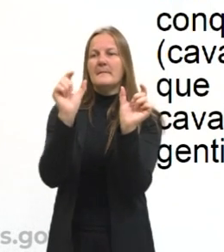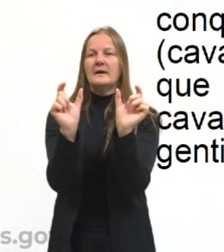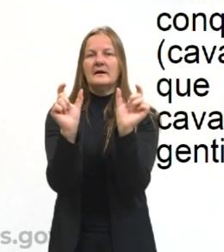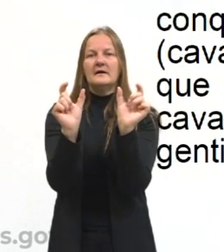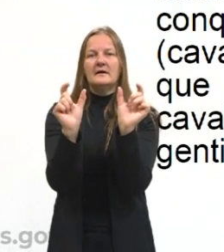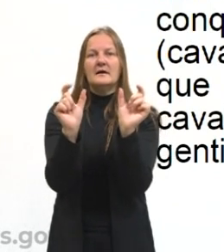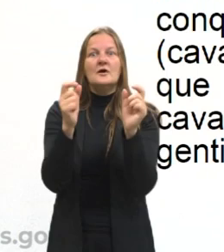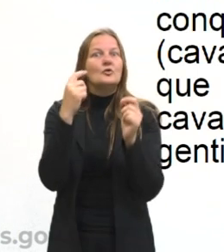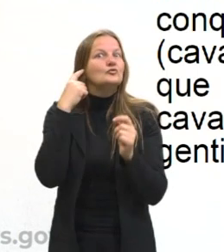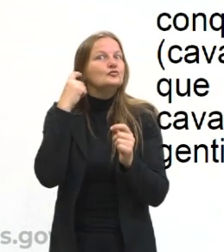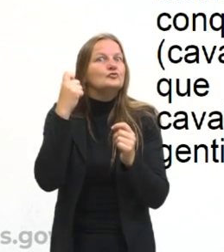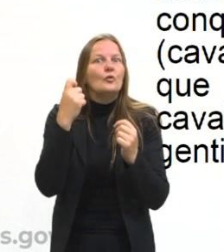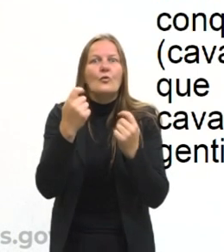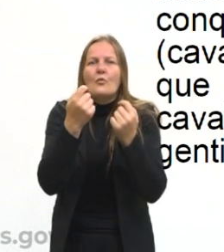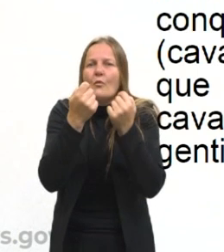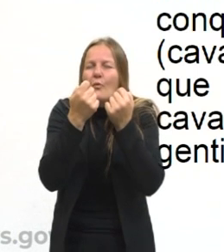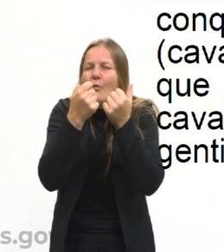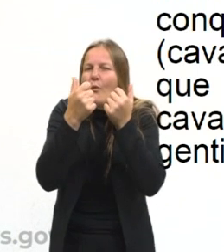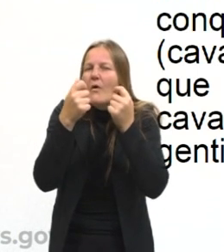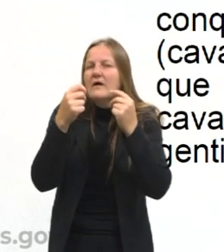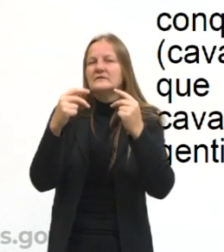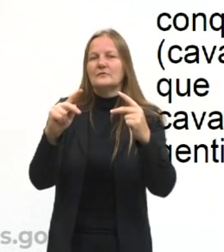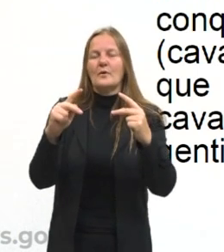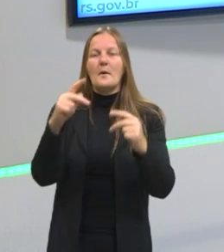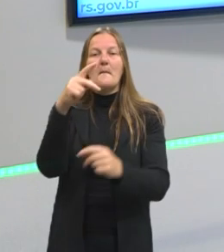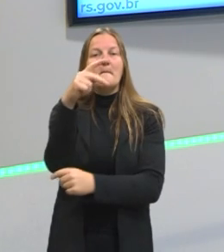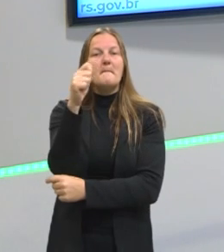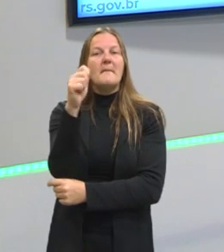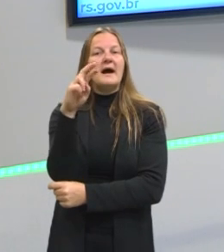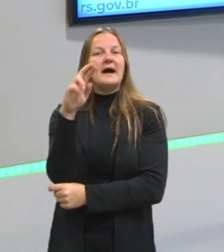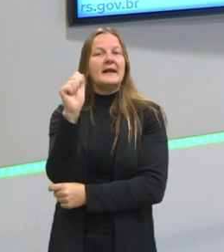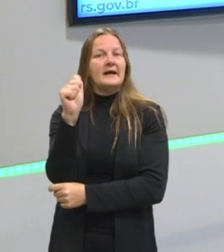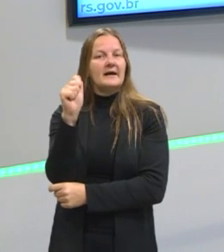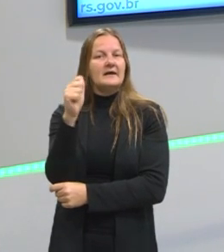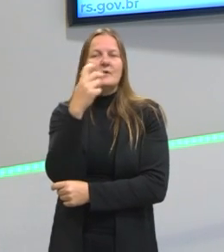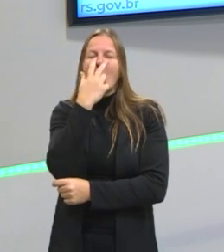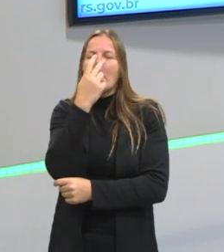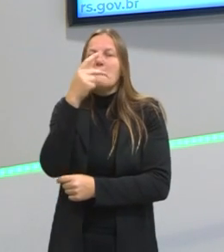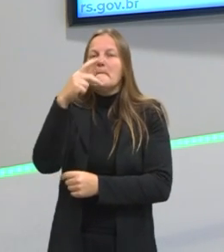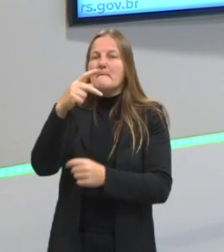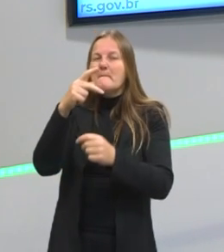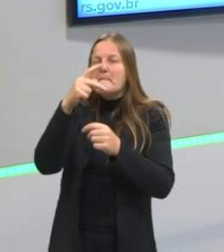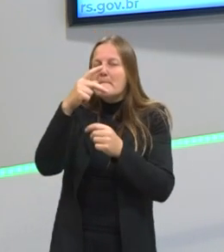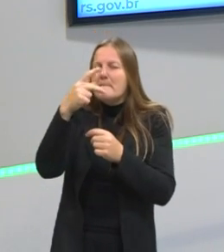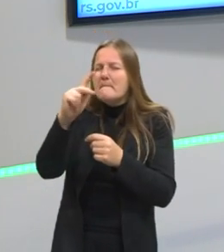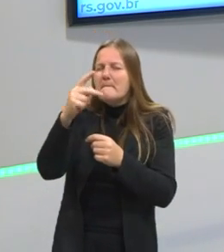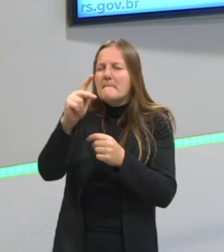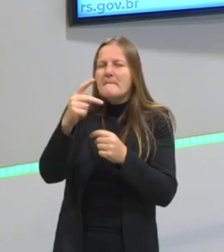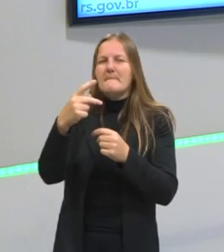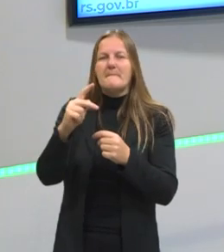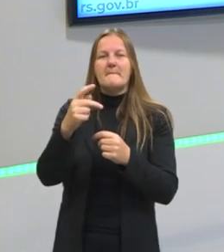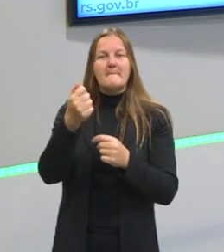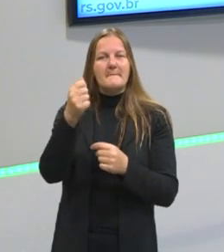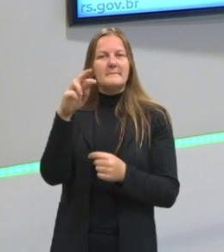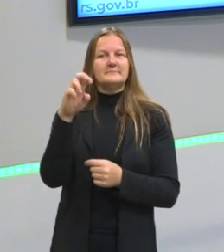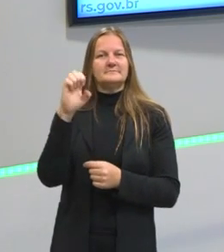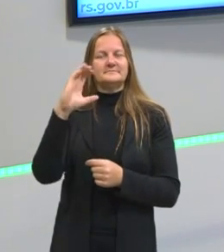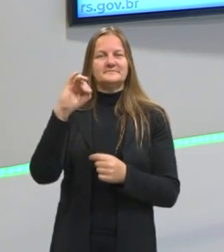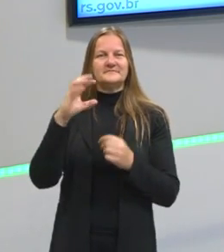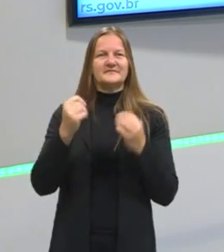parecidos. Por isso, para, parecidos. Exemplo, Olhem aqui, na